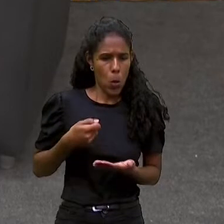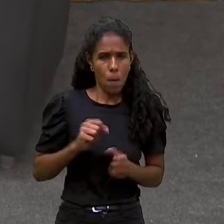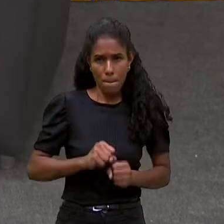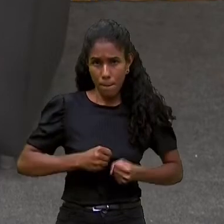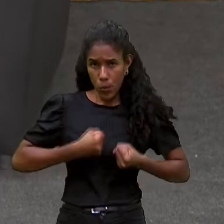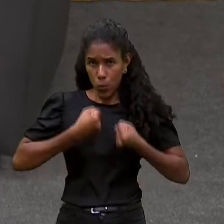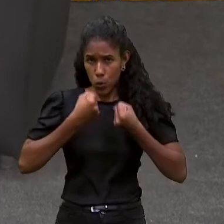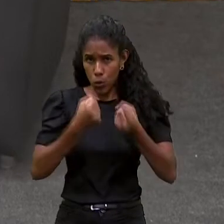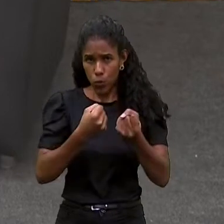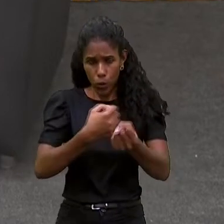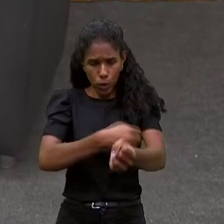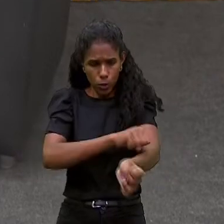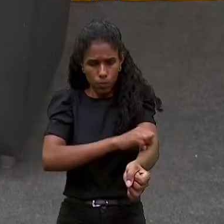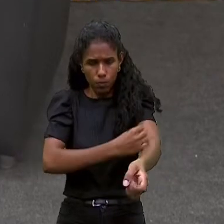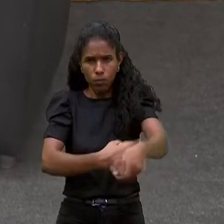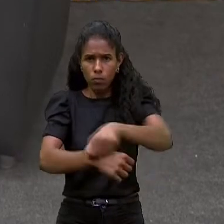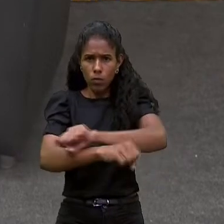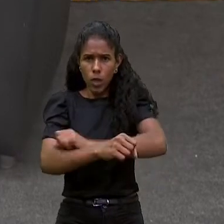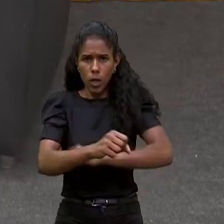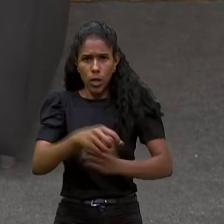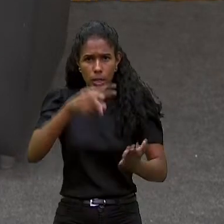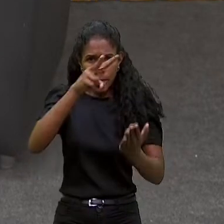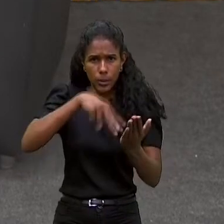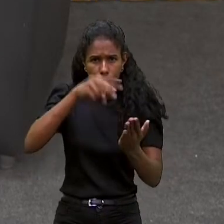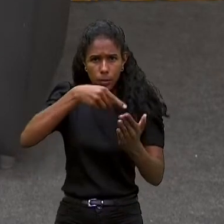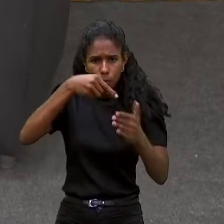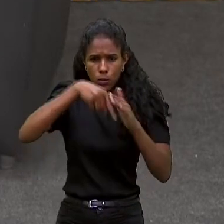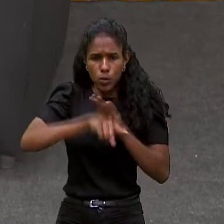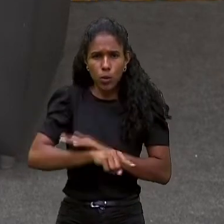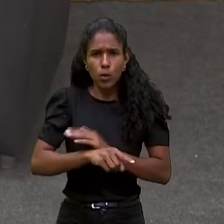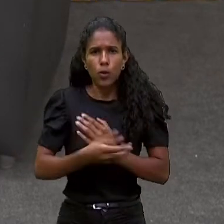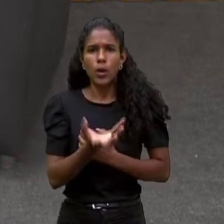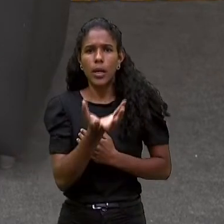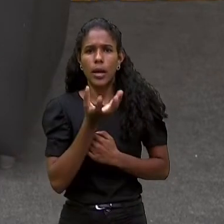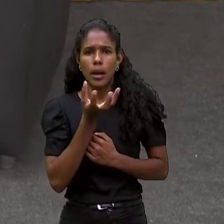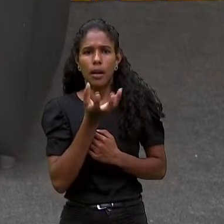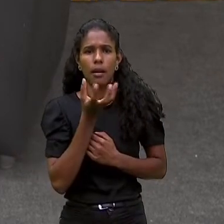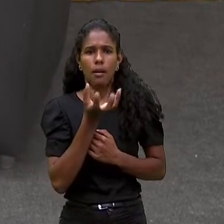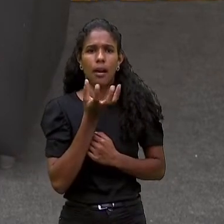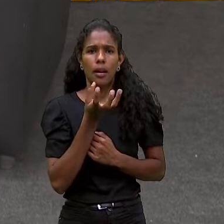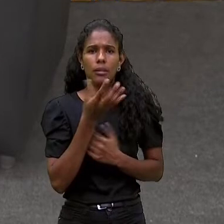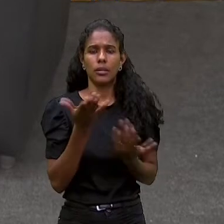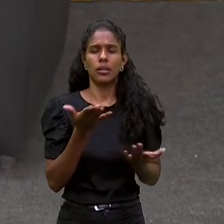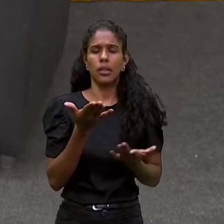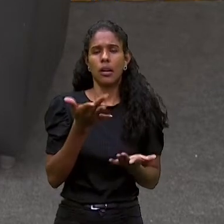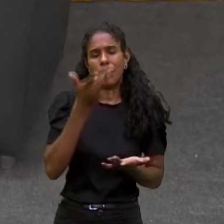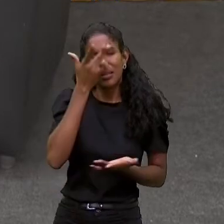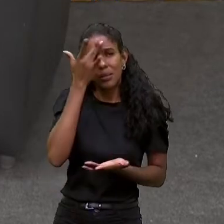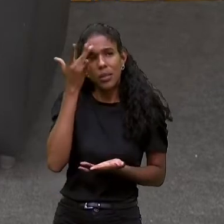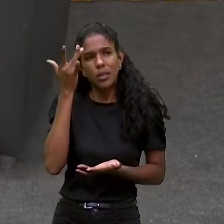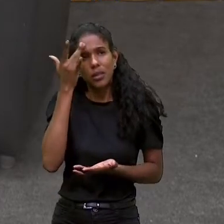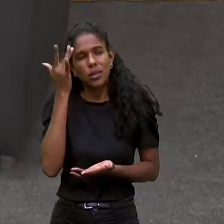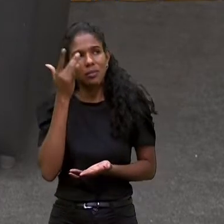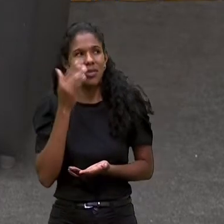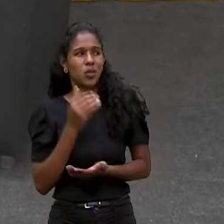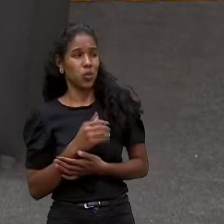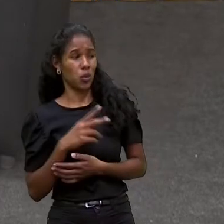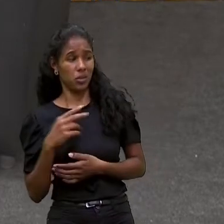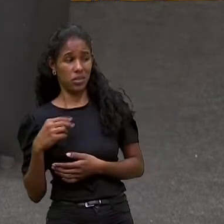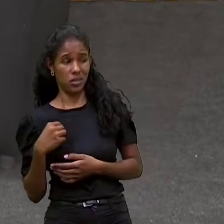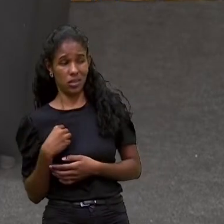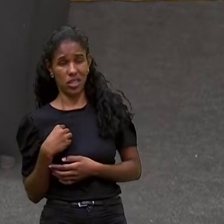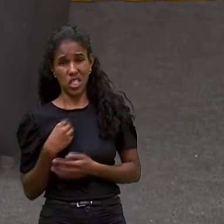densa, mais profunda, a minha tendência é não querer, é não gostar, é fugir daquilo. E ficar